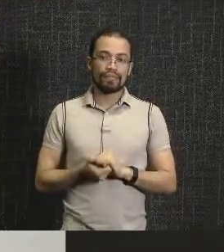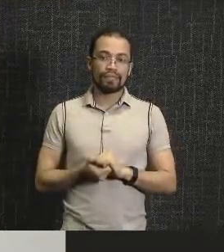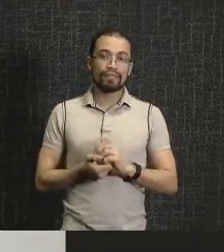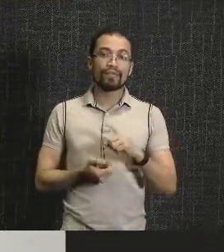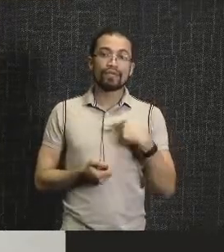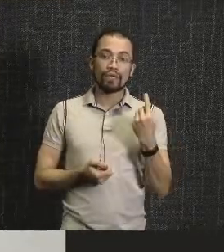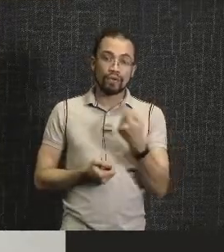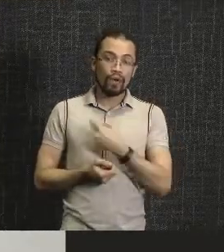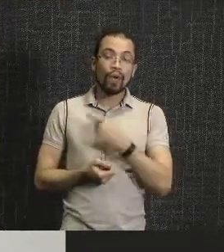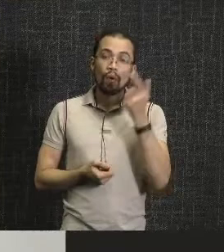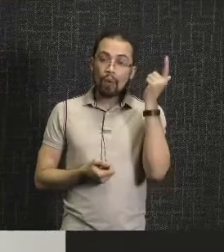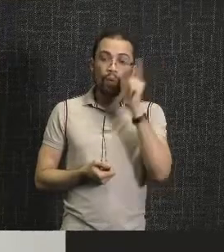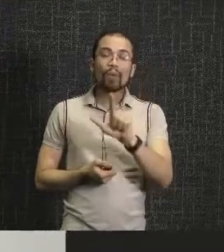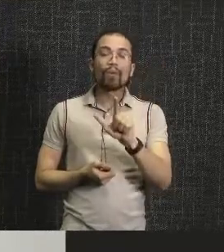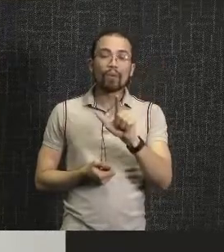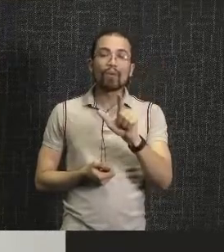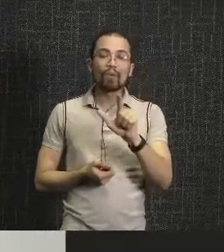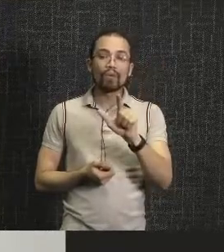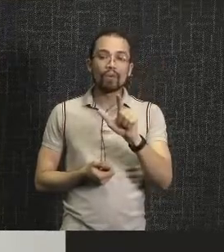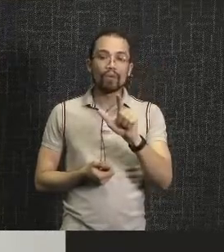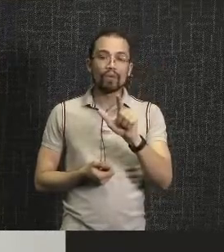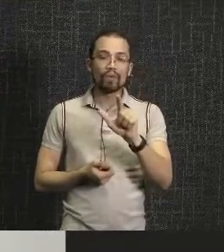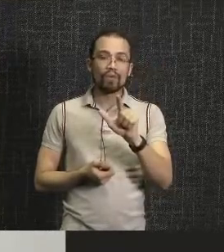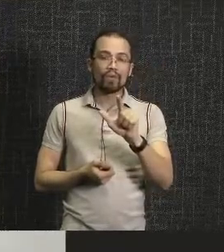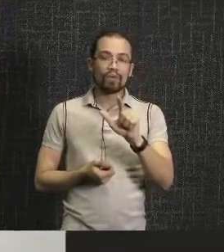bastante risco, tá?